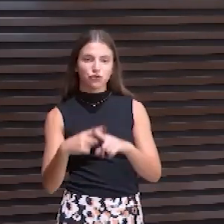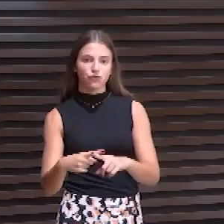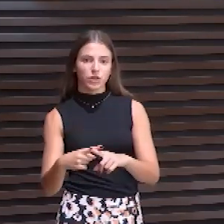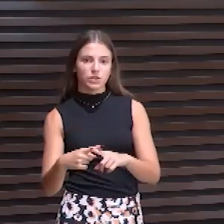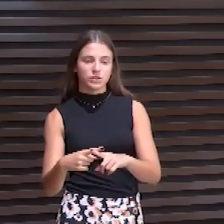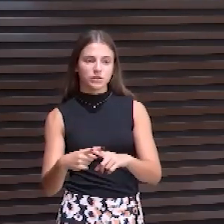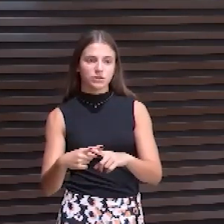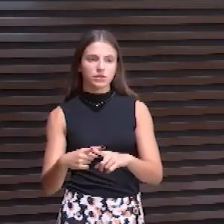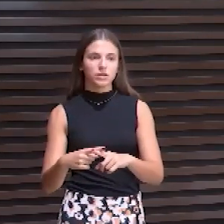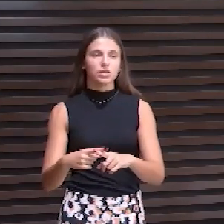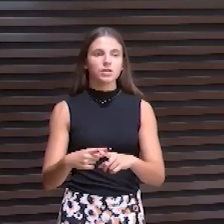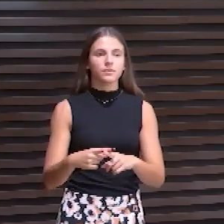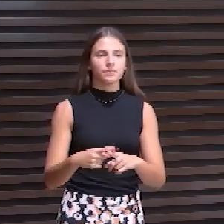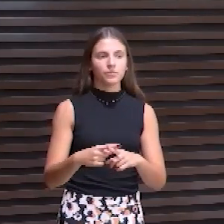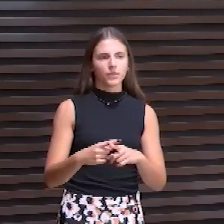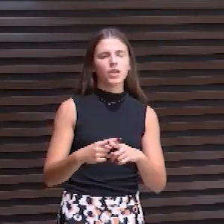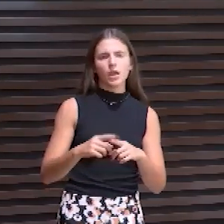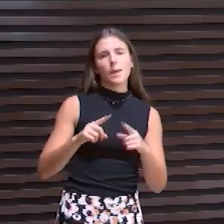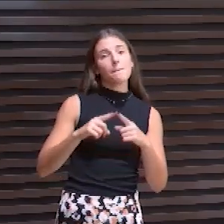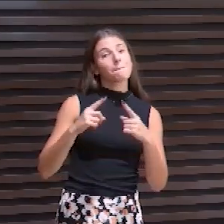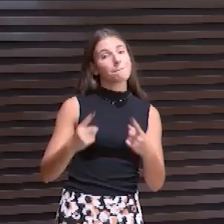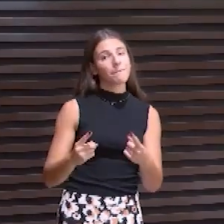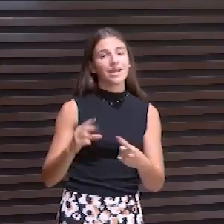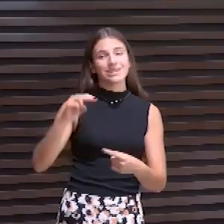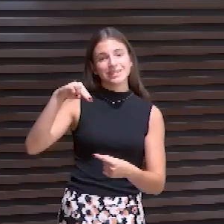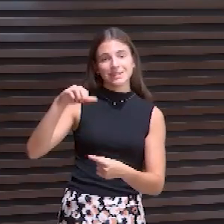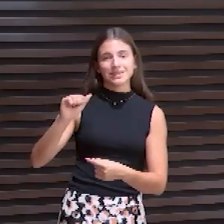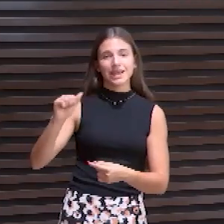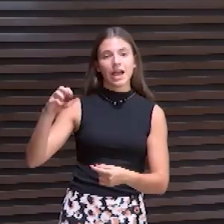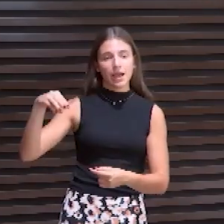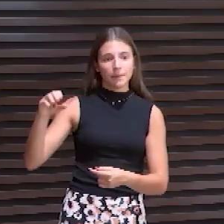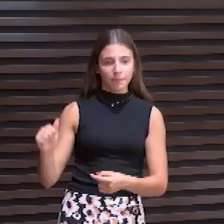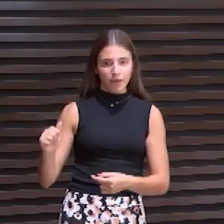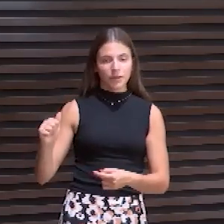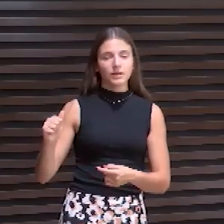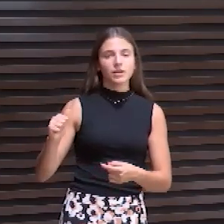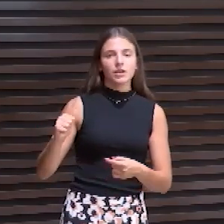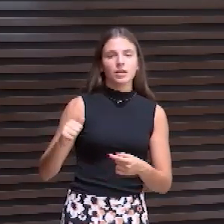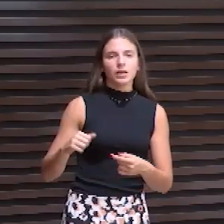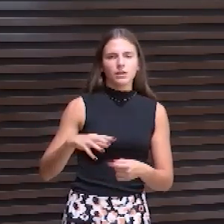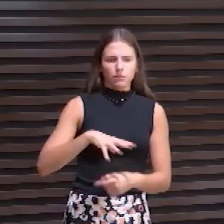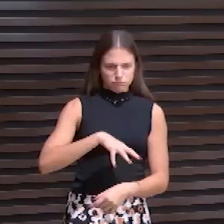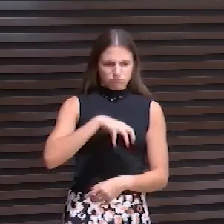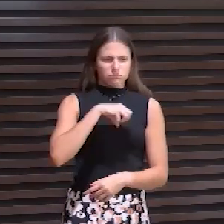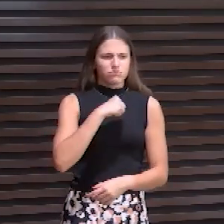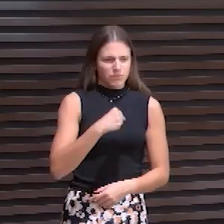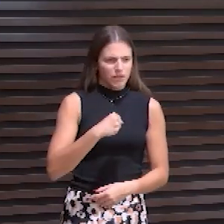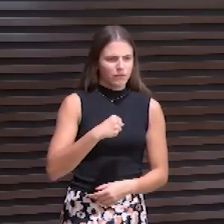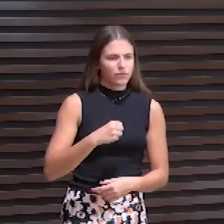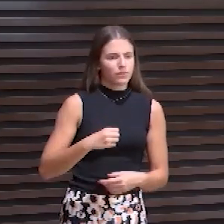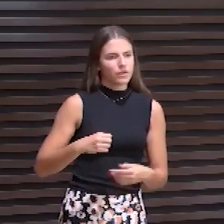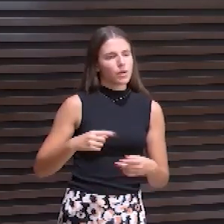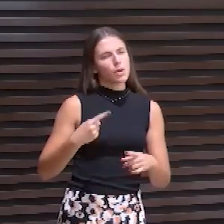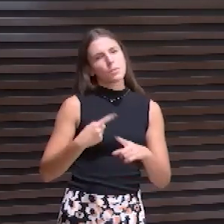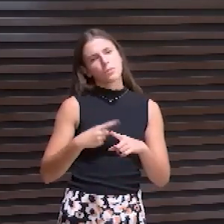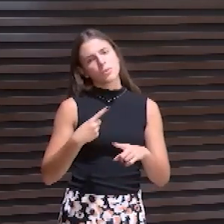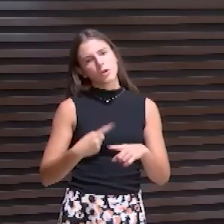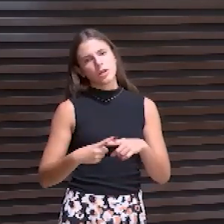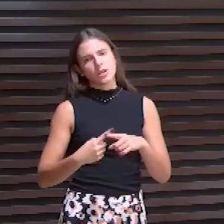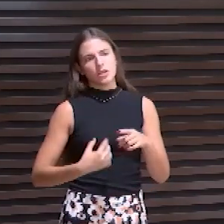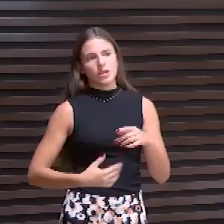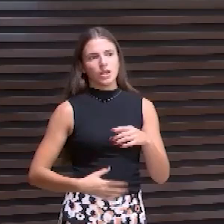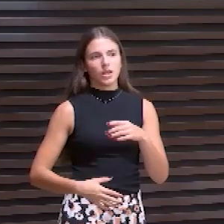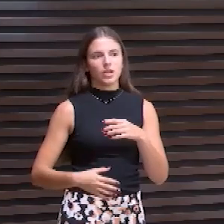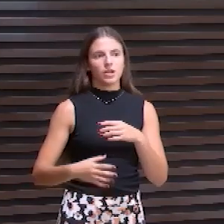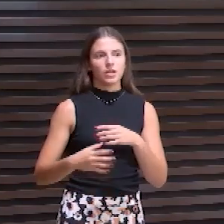falar comigo. Ainda mandou eu pular nesse rio fedido. Porque foi isso que ele disse, tem rios muito